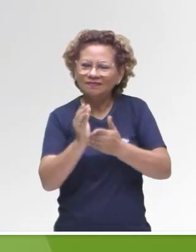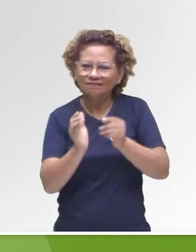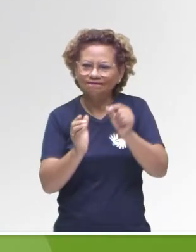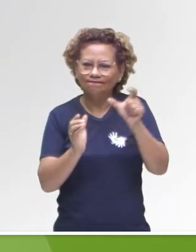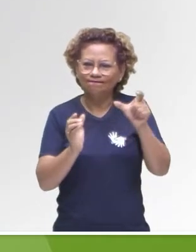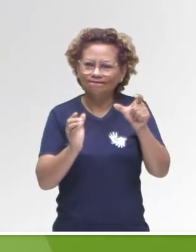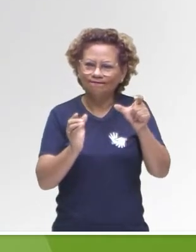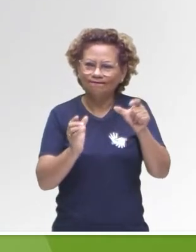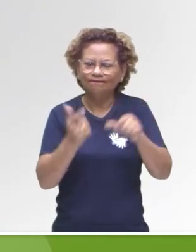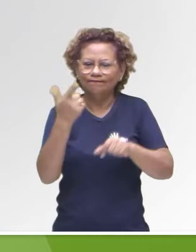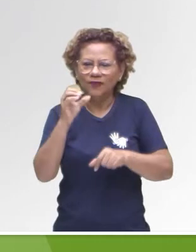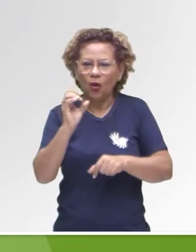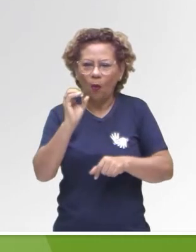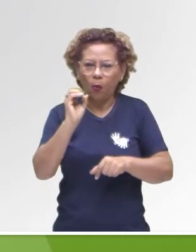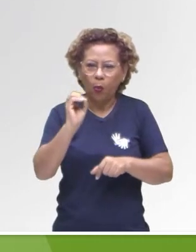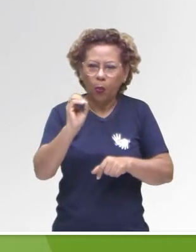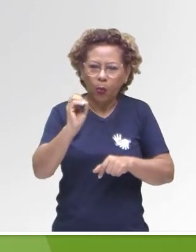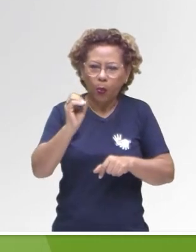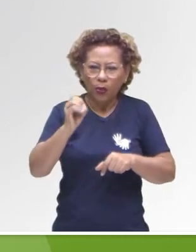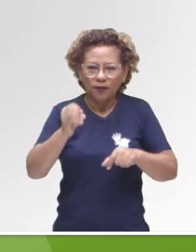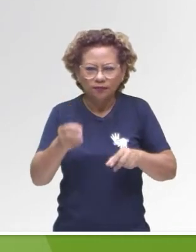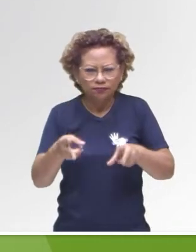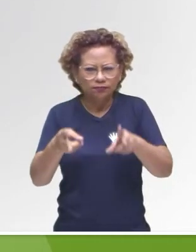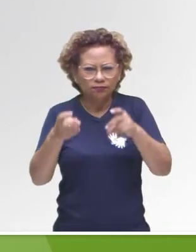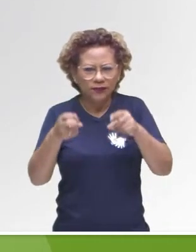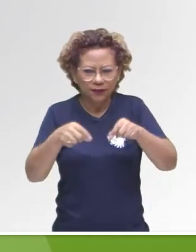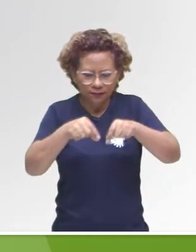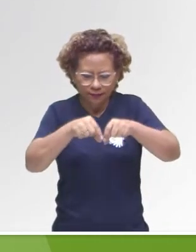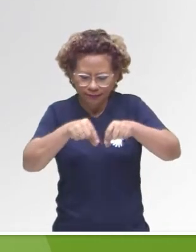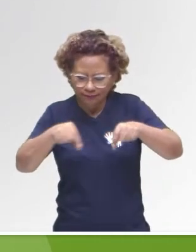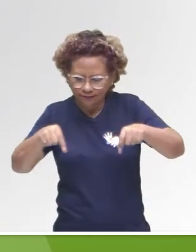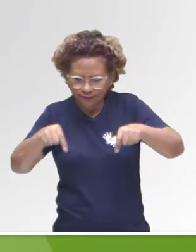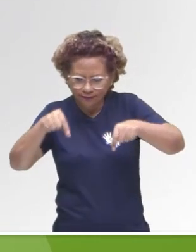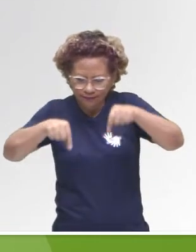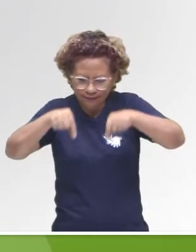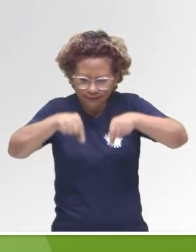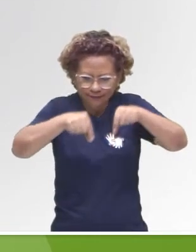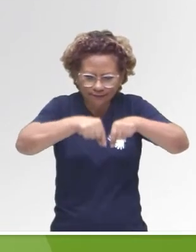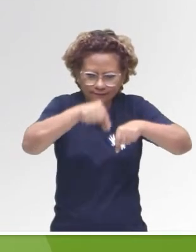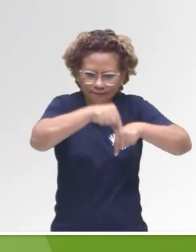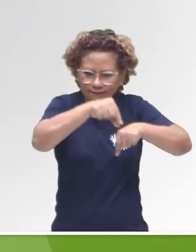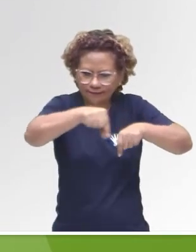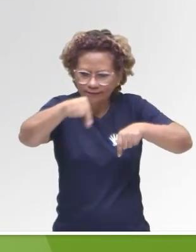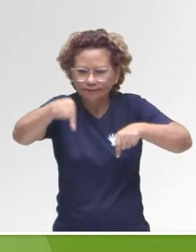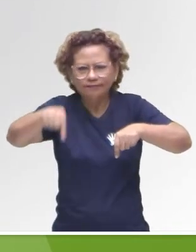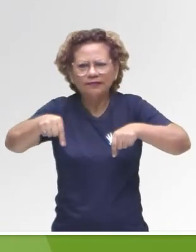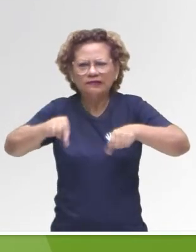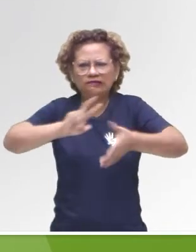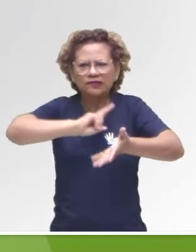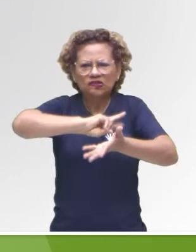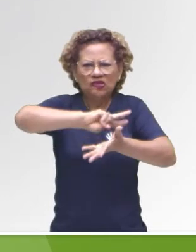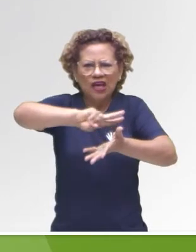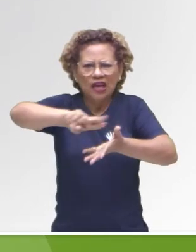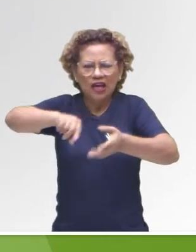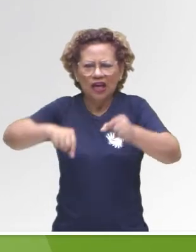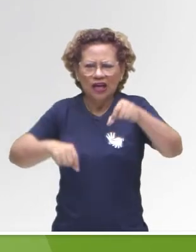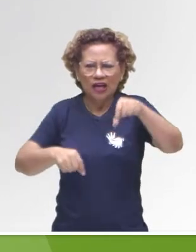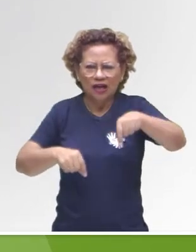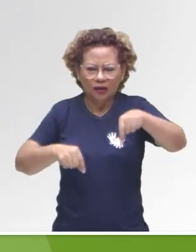elétrica. Nessa imagem, nós temos uma placa de circuito elétrico que mostra vários capacitores